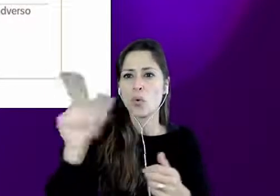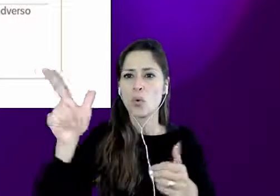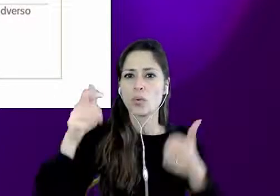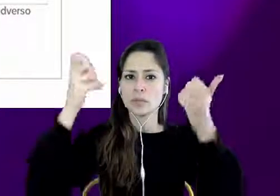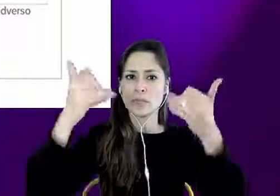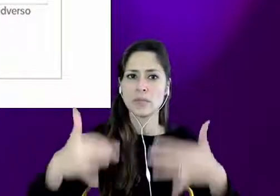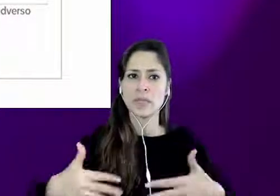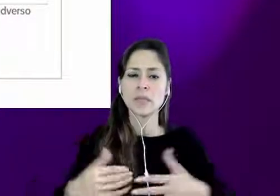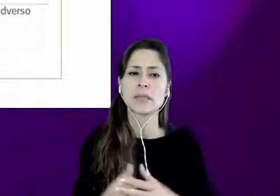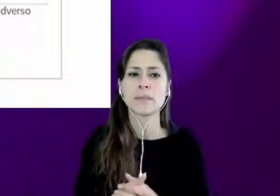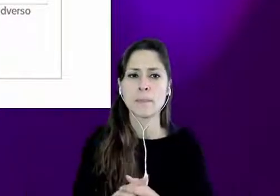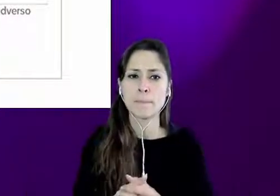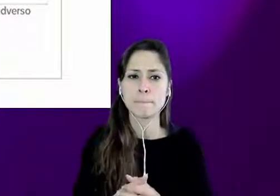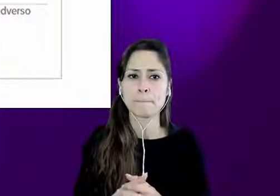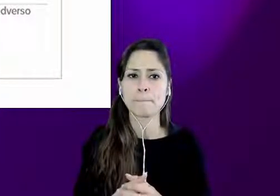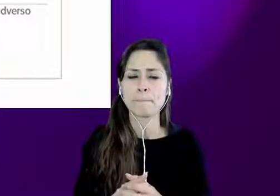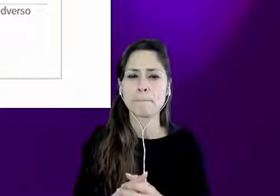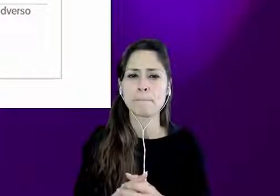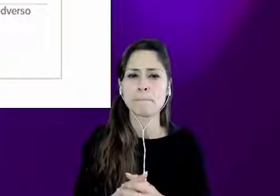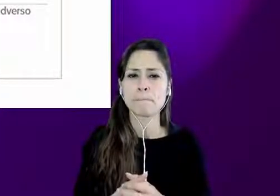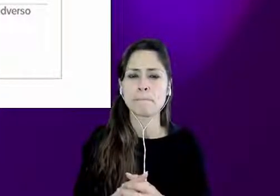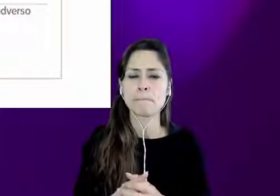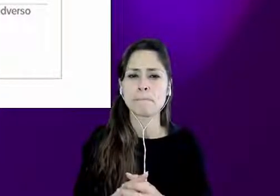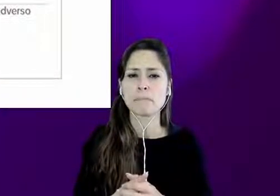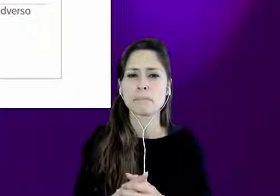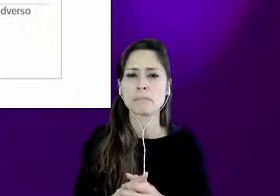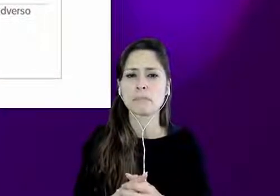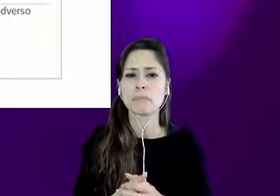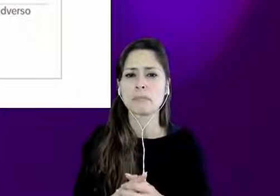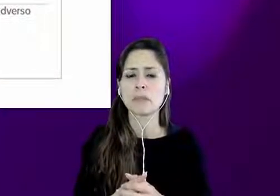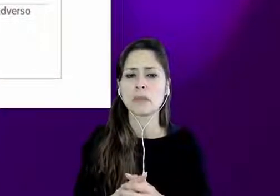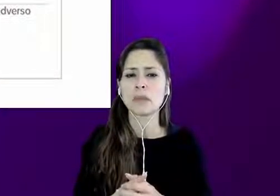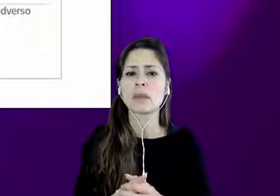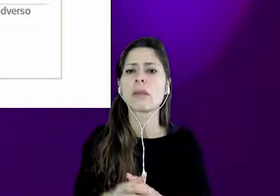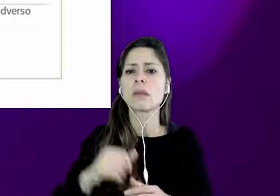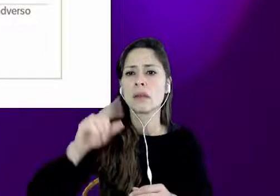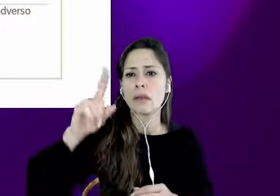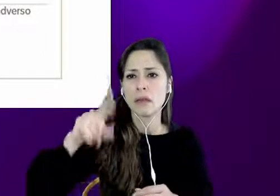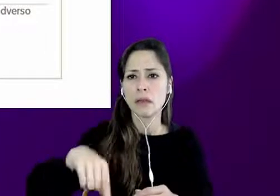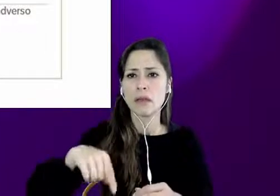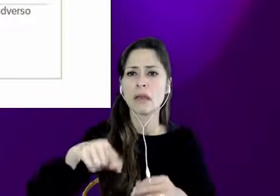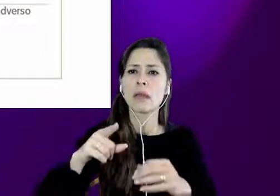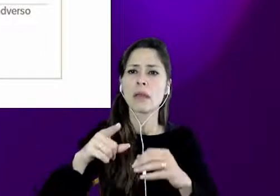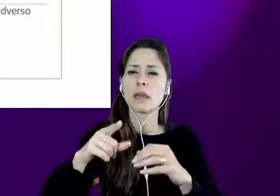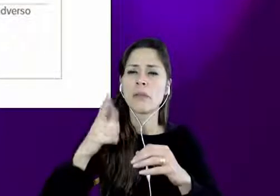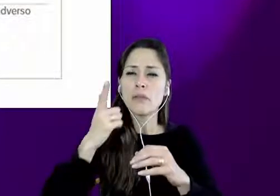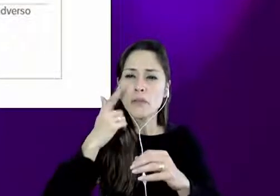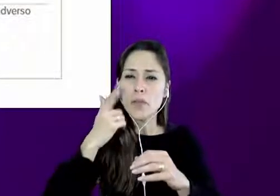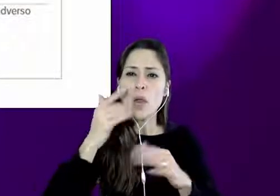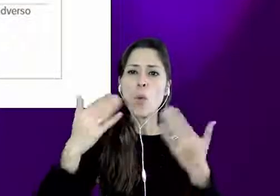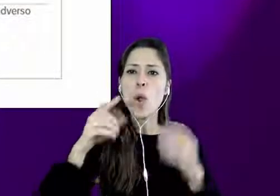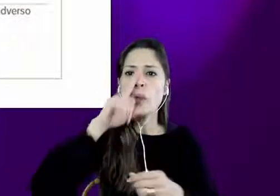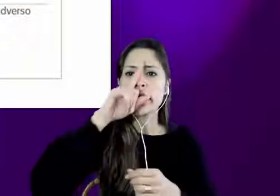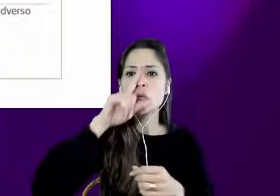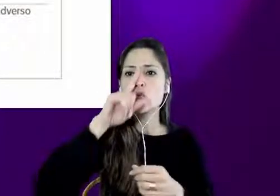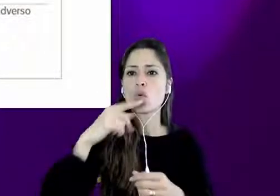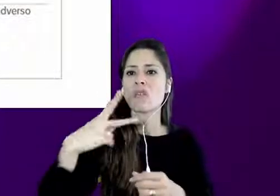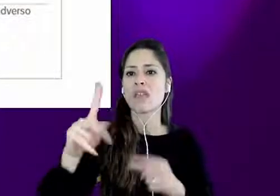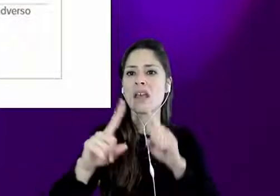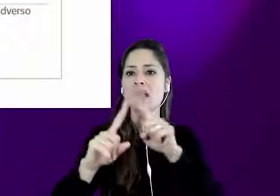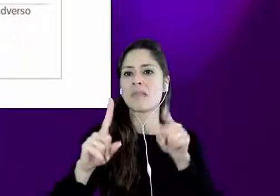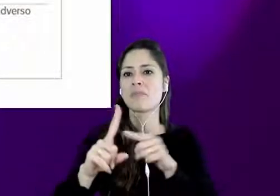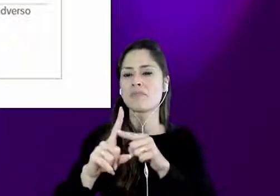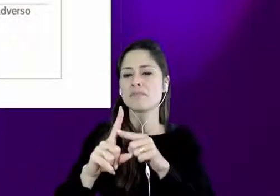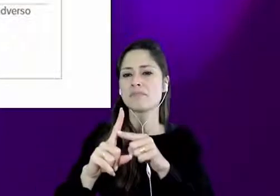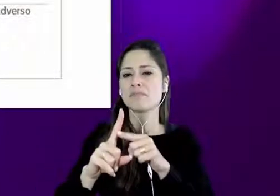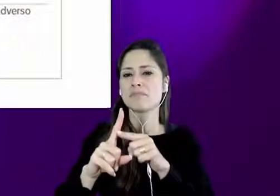Peers, onde nós podemos, diuturnamente, procurarmos o aumento do risco calculado e tomarmos também mais uma ferramenta para